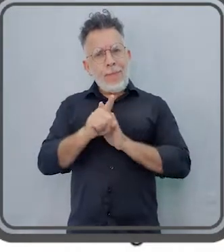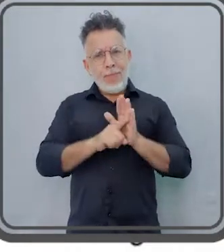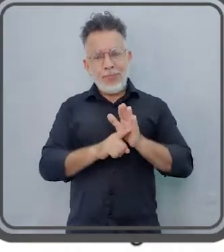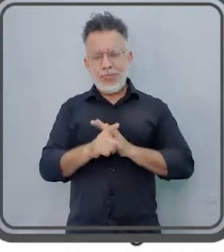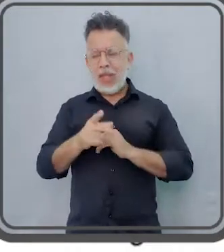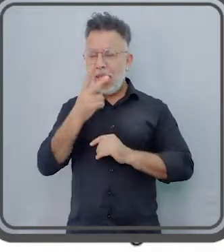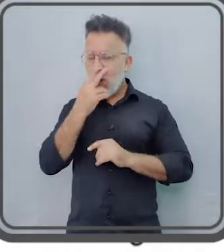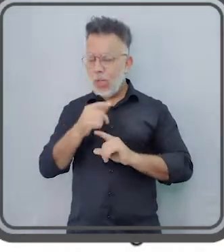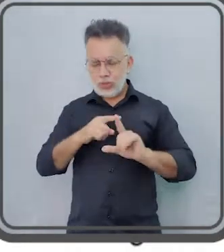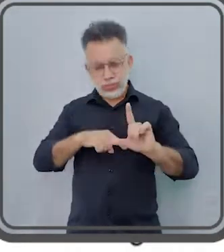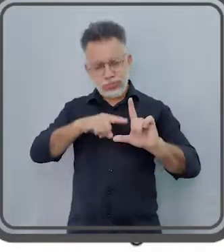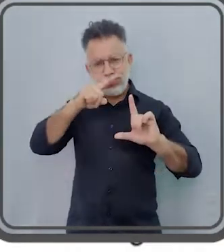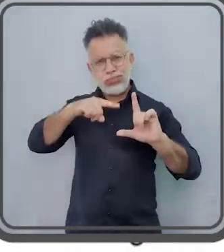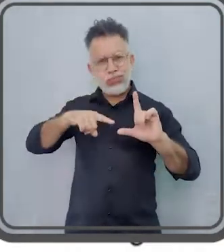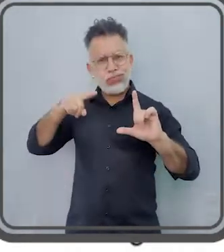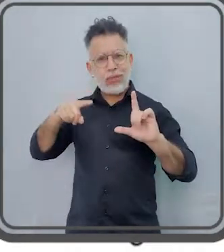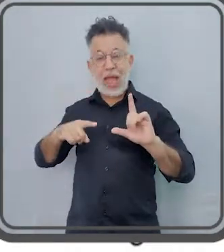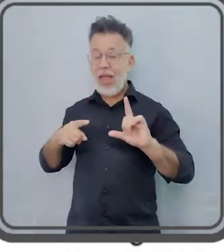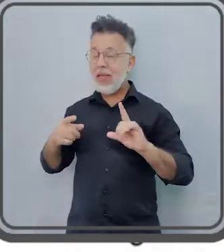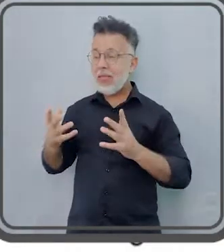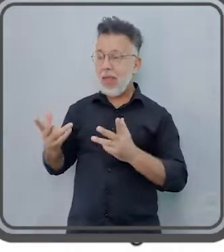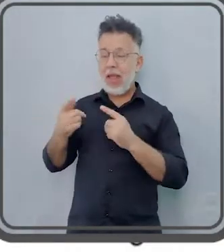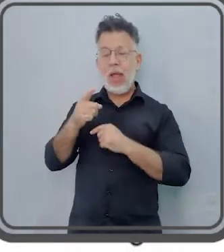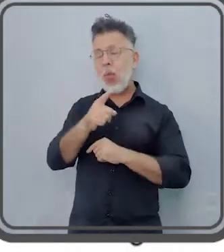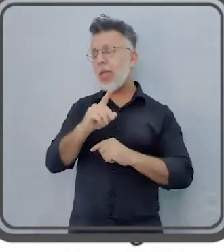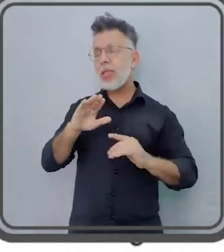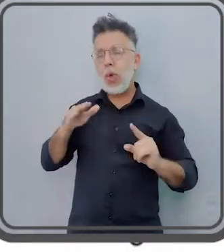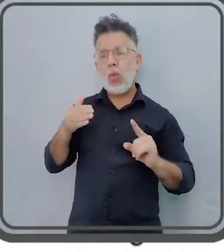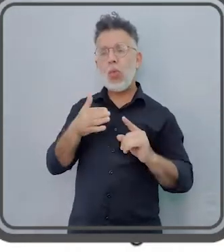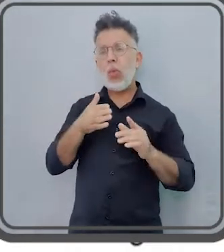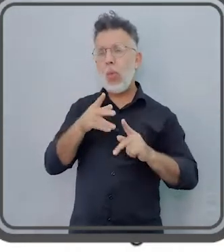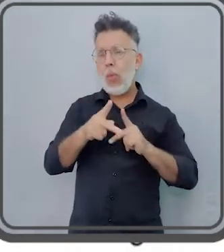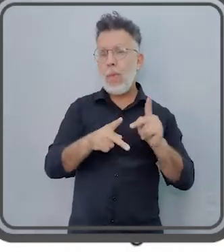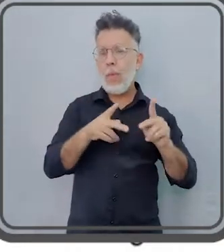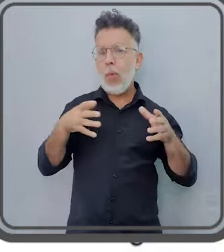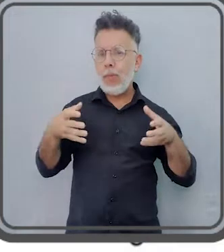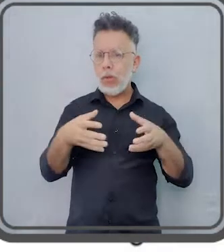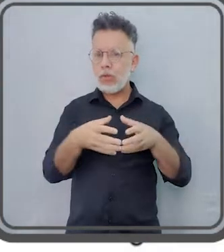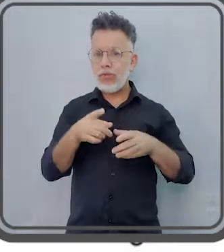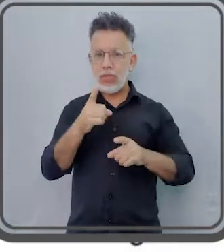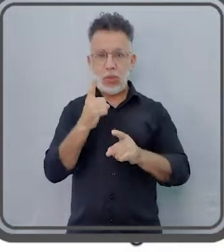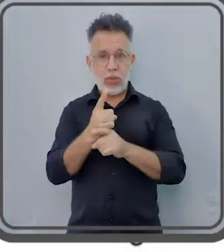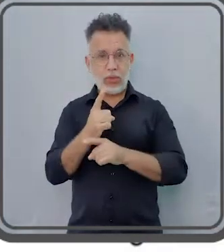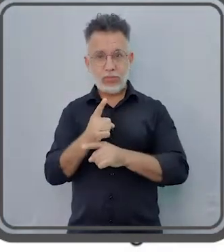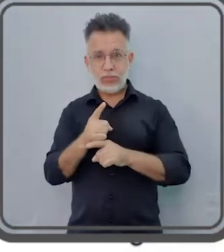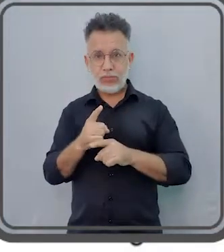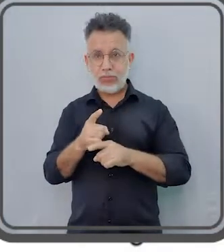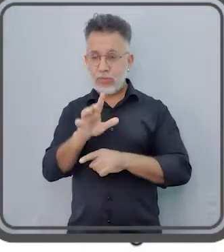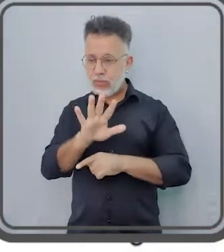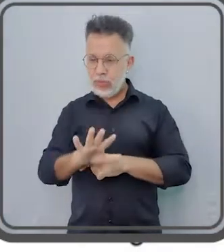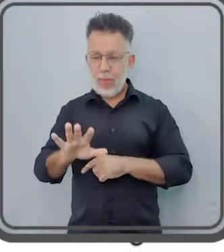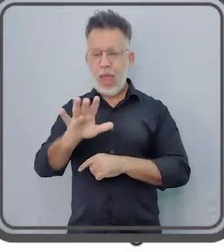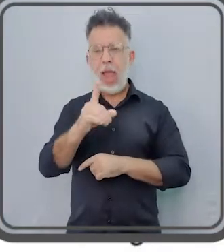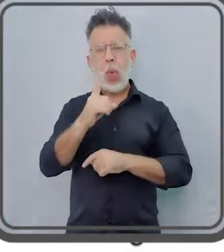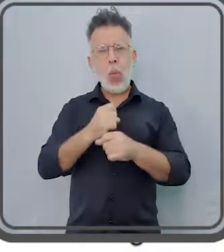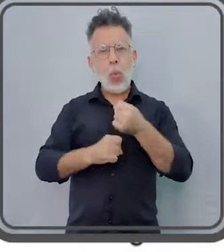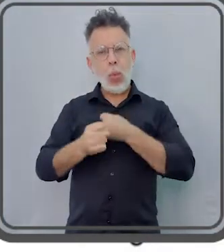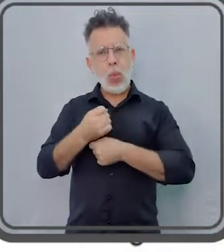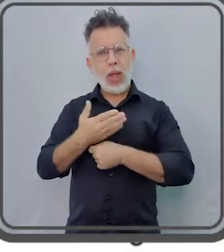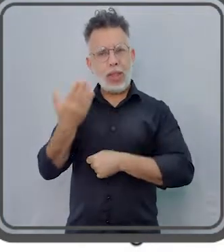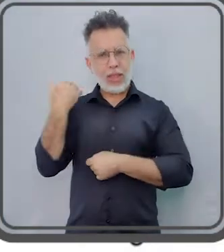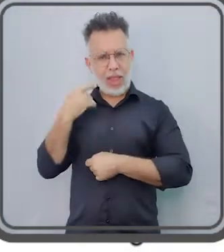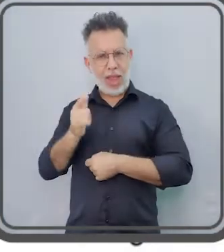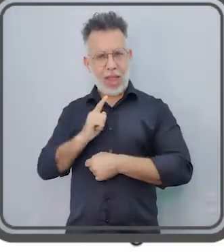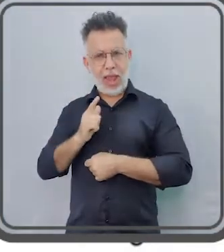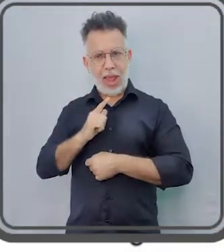eu acho sensacional que vocês fizeram, qual foi o público-alvo, né, que vocês encontraram? E esse público que você mapeou há um ano atrás, é